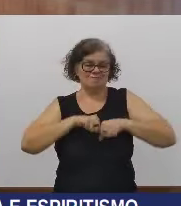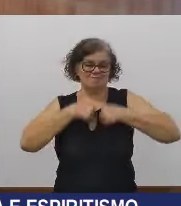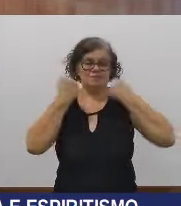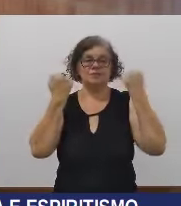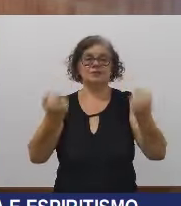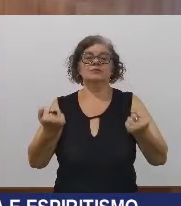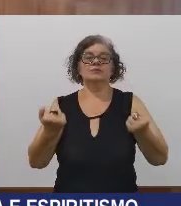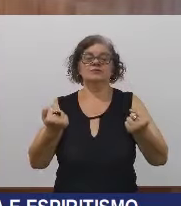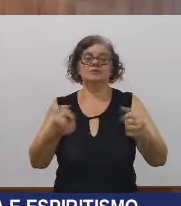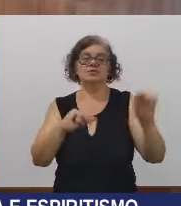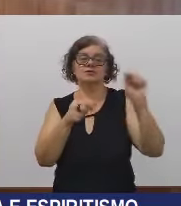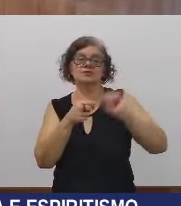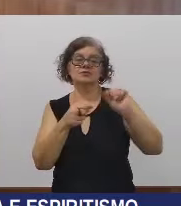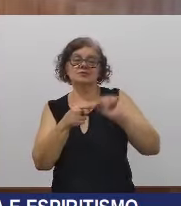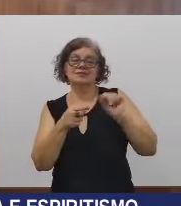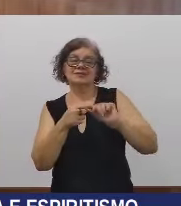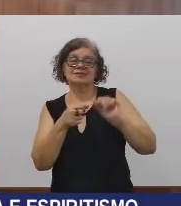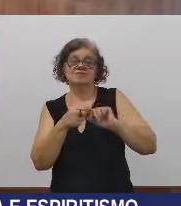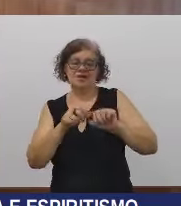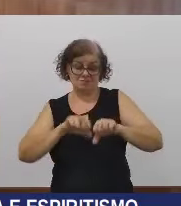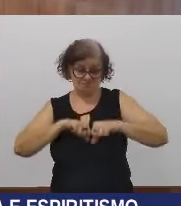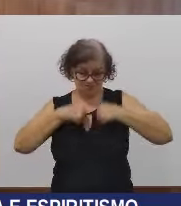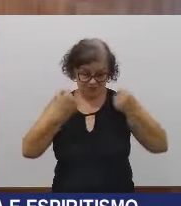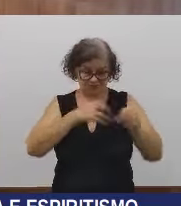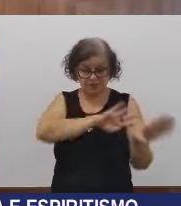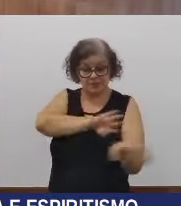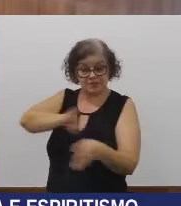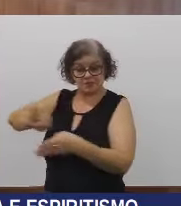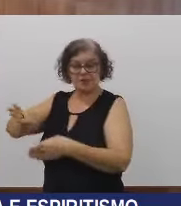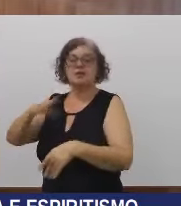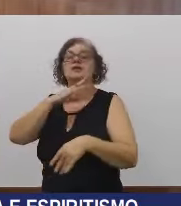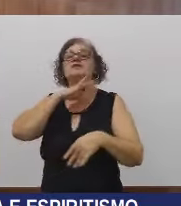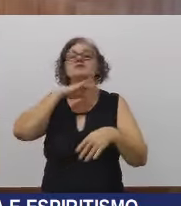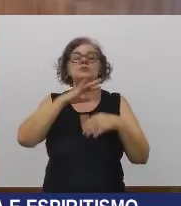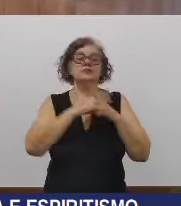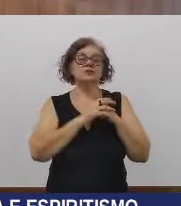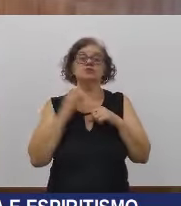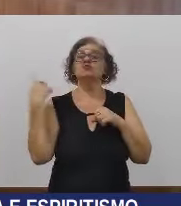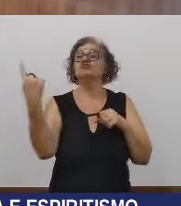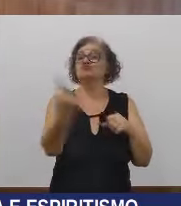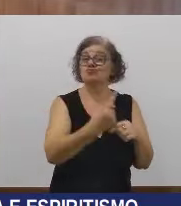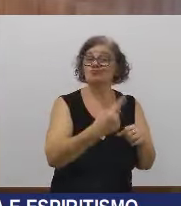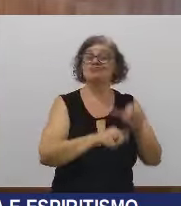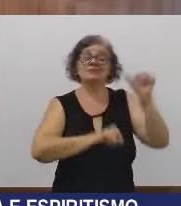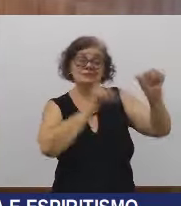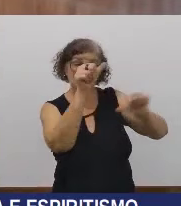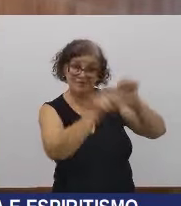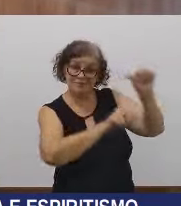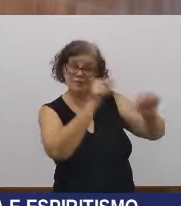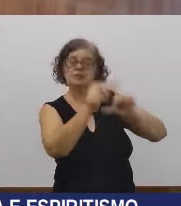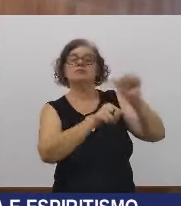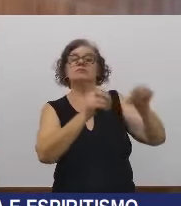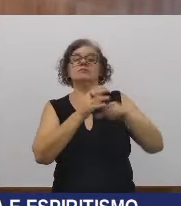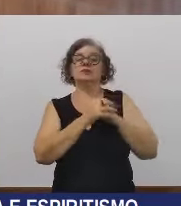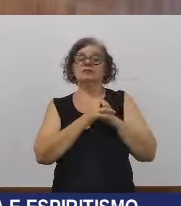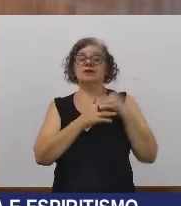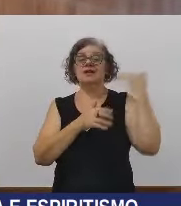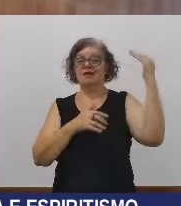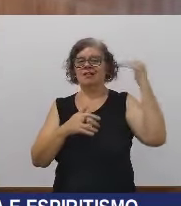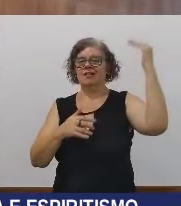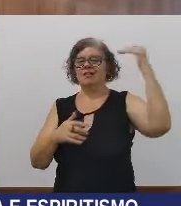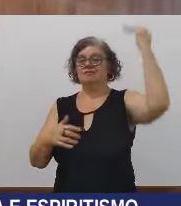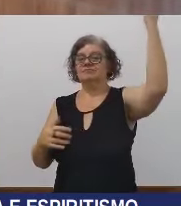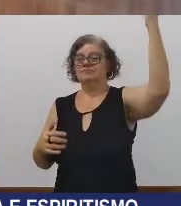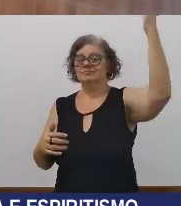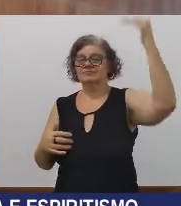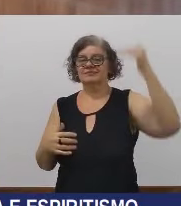pelo esforço que ele faz em combatê-los. Nós todos estamos aqui tentando nos melhorar, mas como foi falado